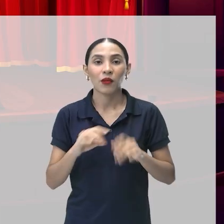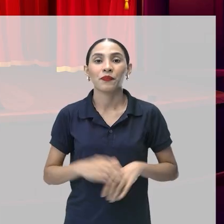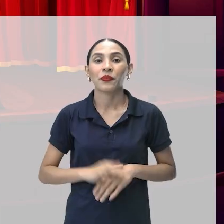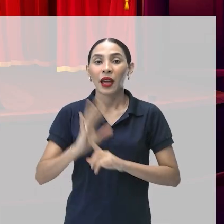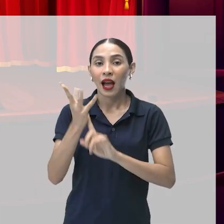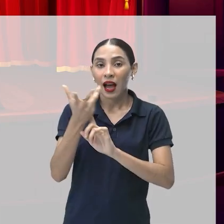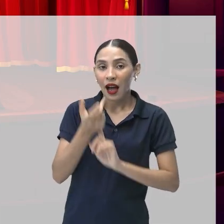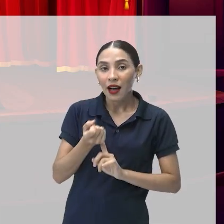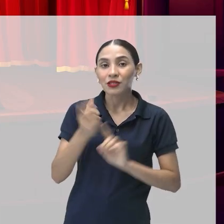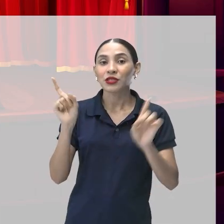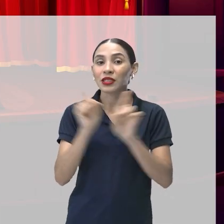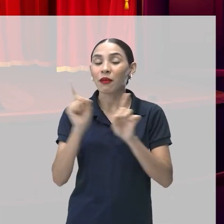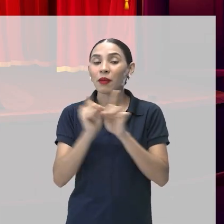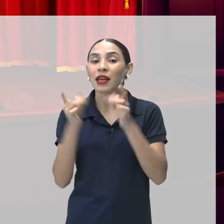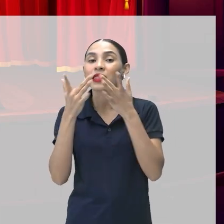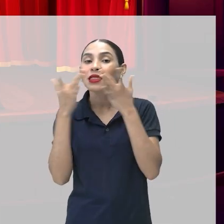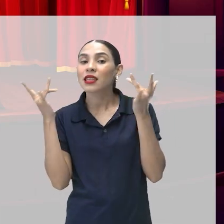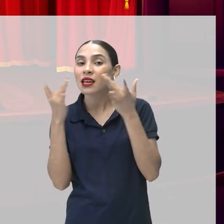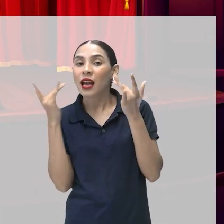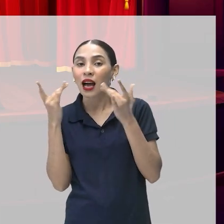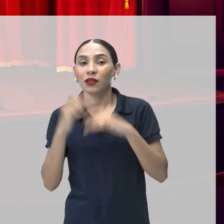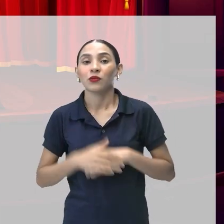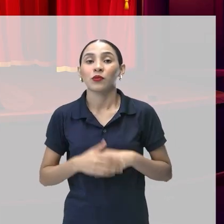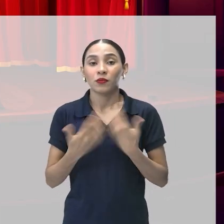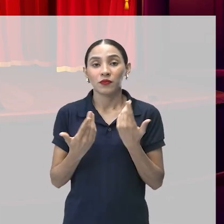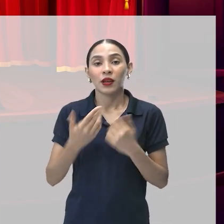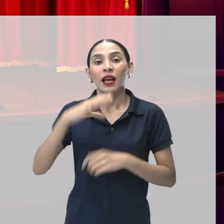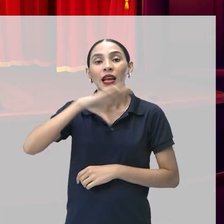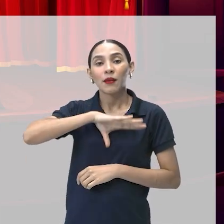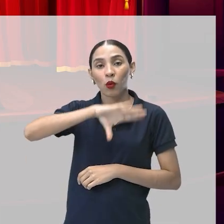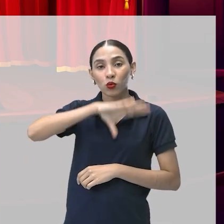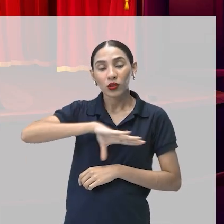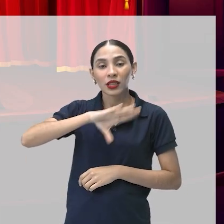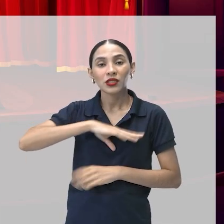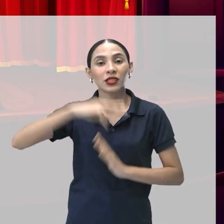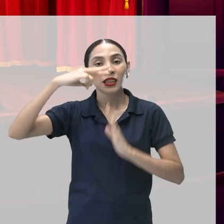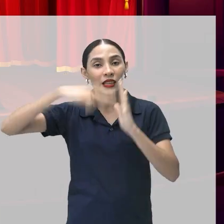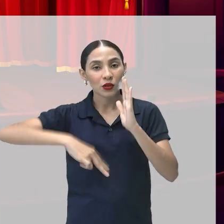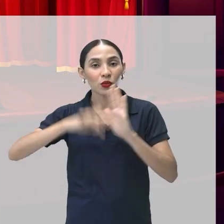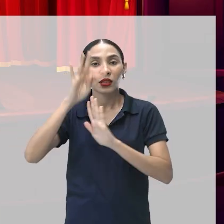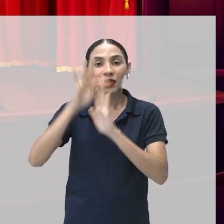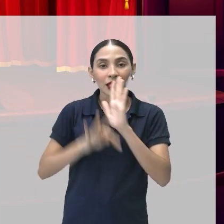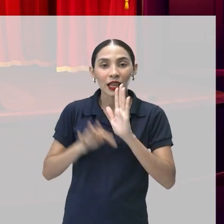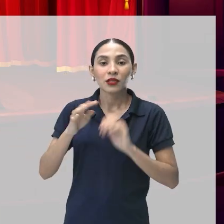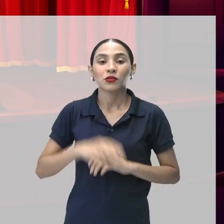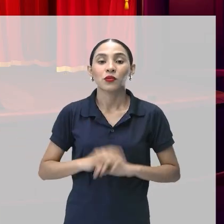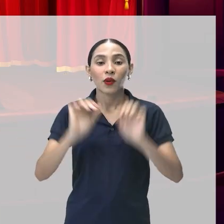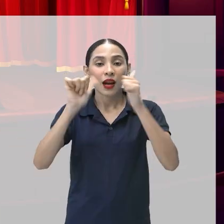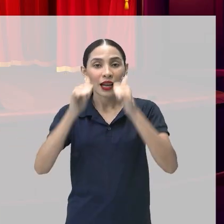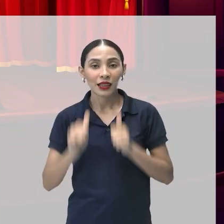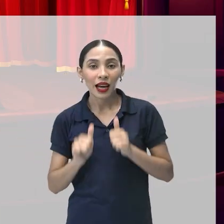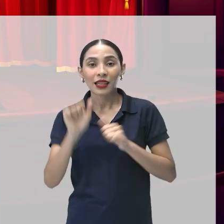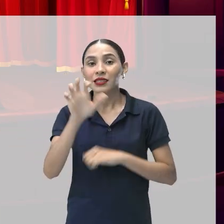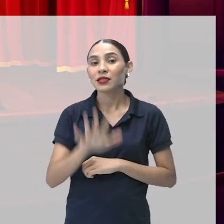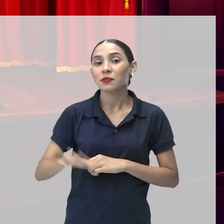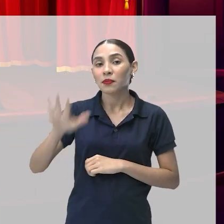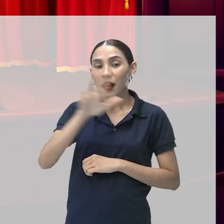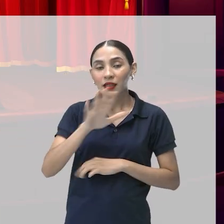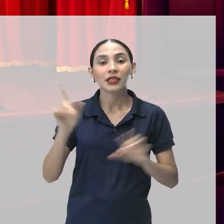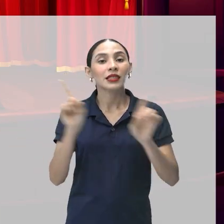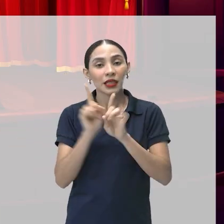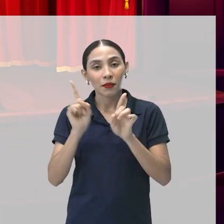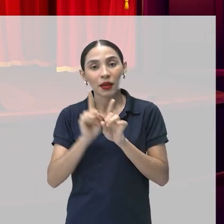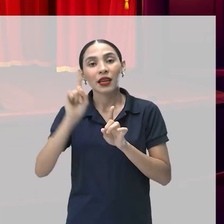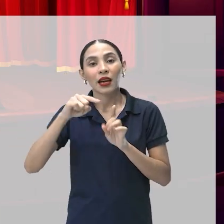a arte, o teatro e língua portuguesa, que é a leitura de texto, a interpretação de imagem também é